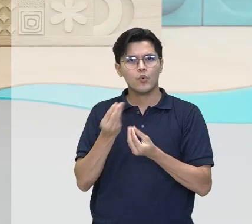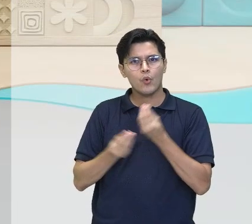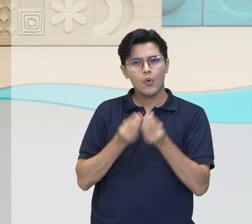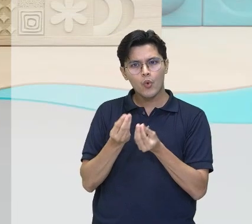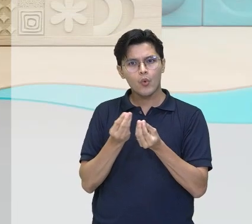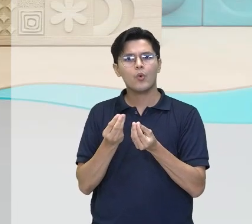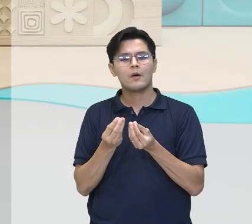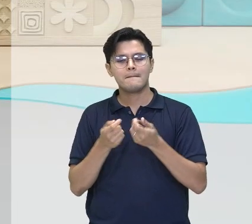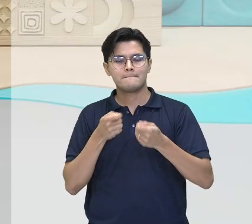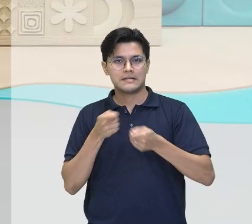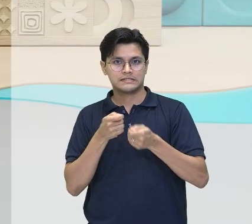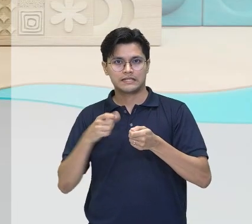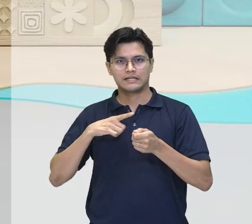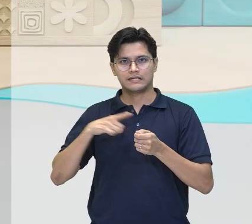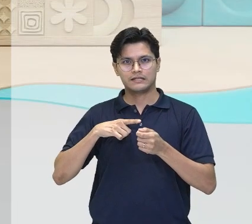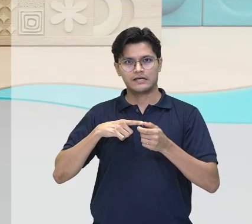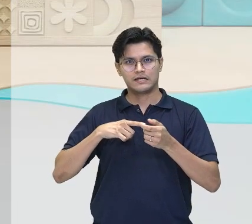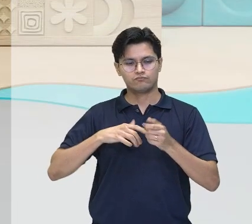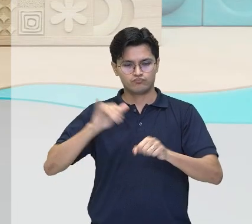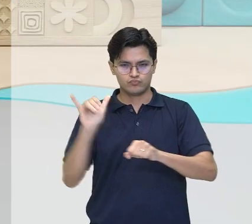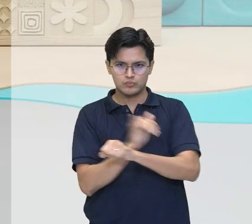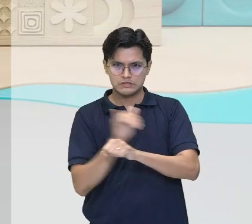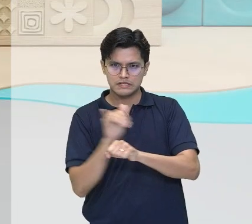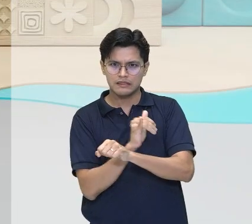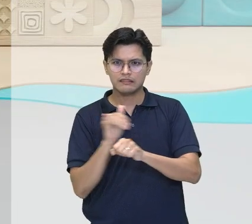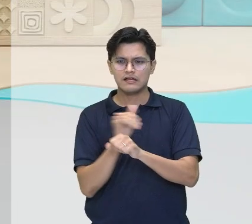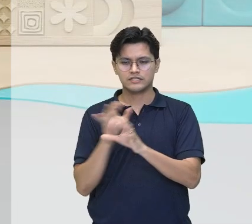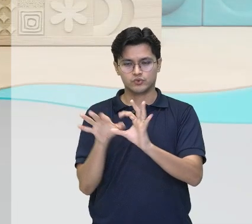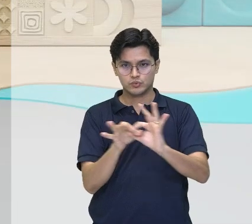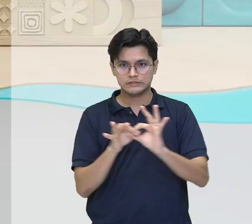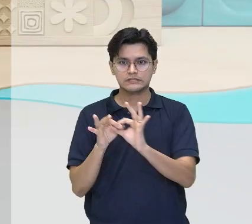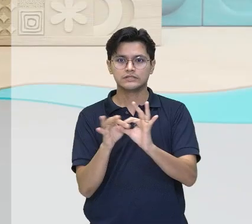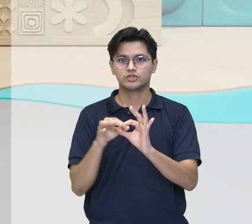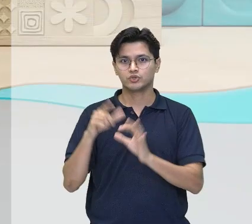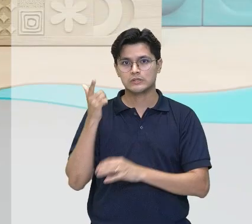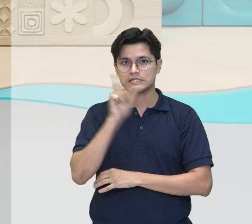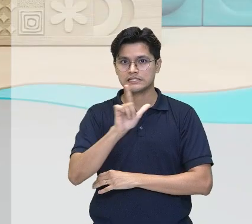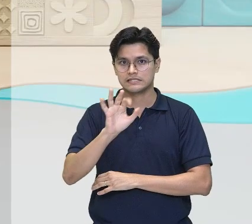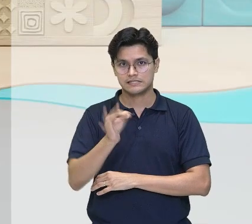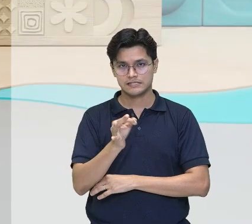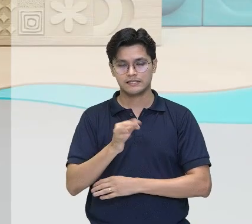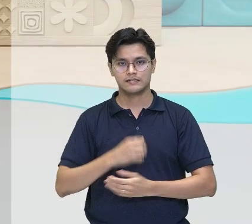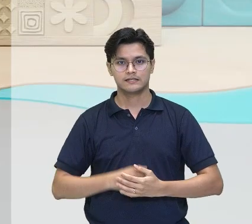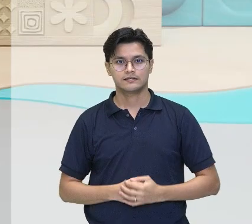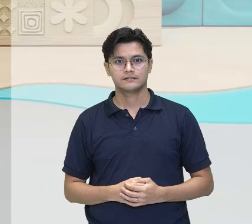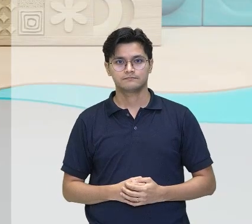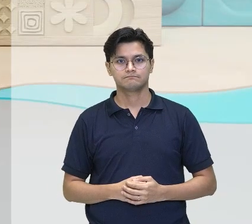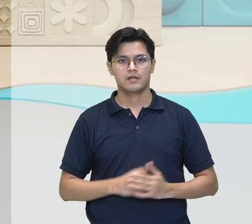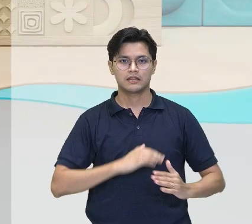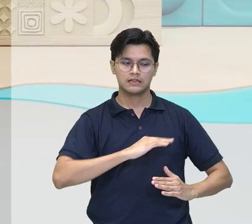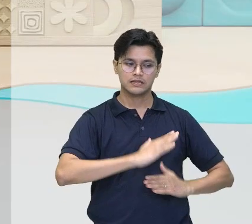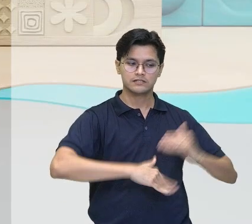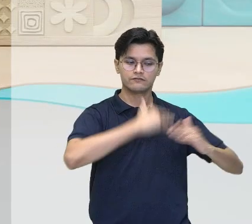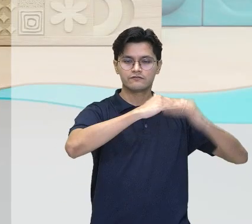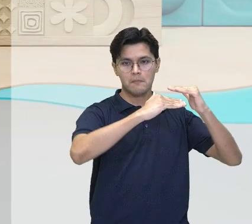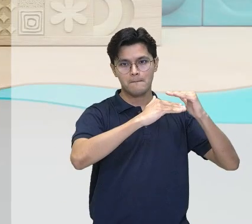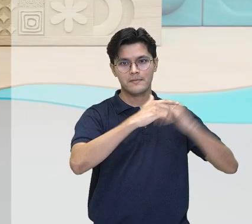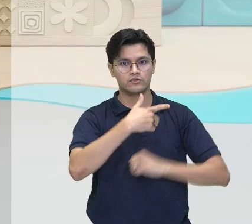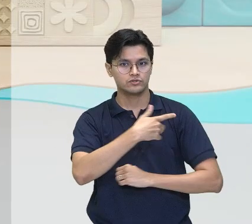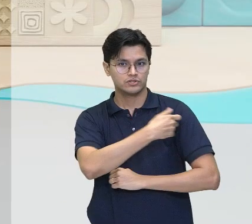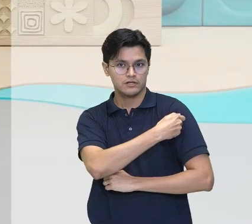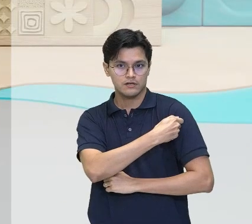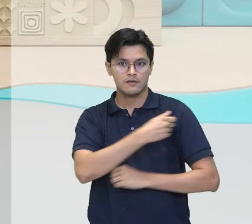têm que estar sendo controladas de forma integrada, juntas, desenvolvimento de vacinas, controle de